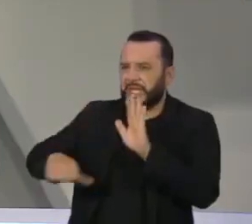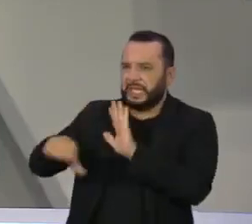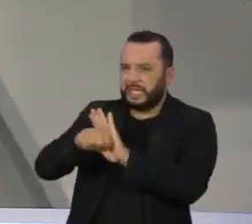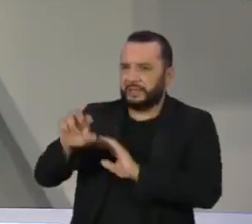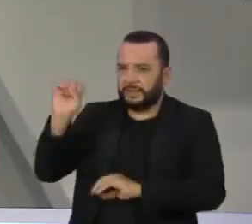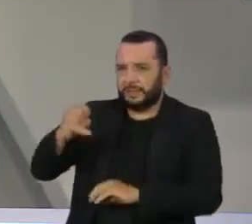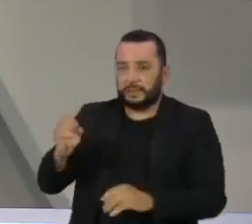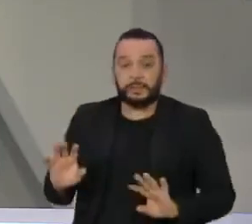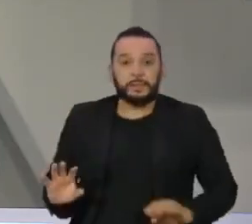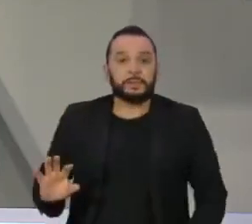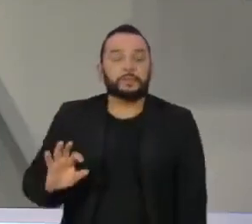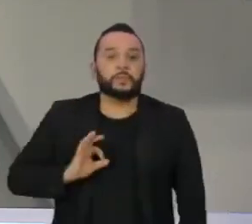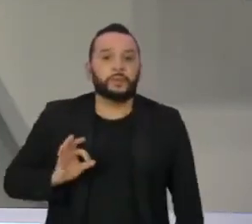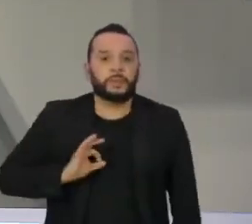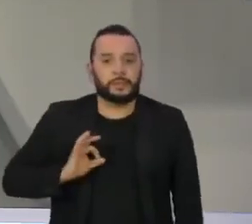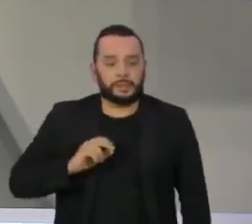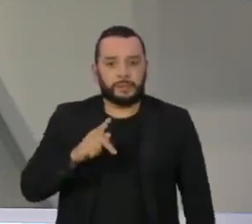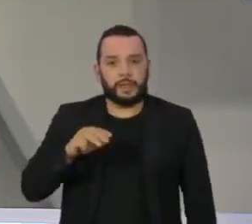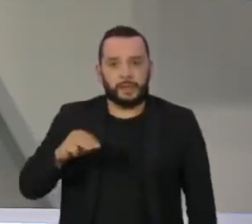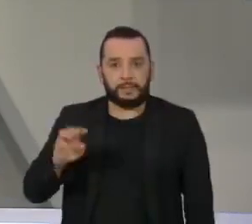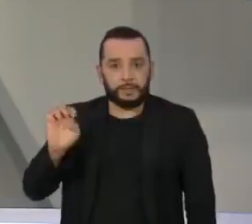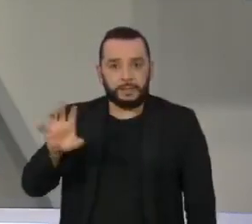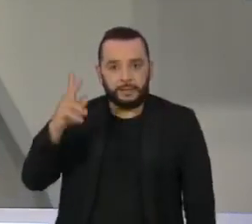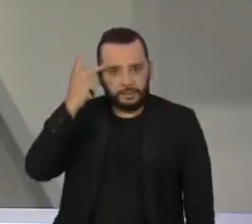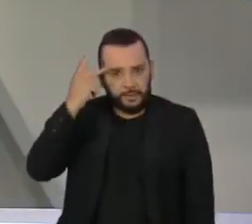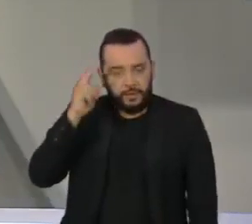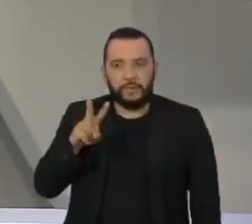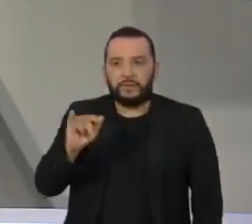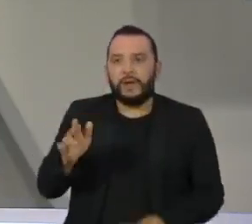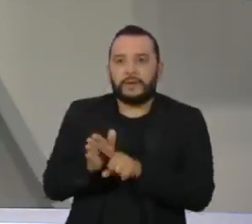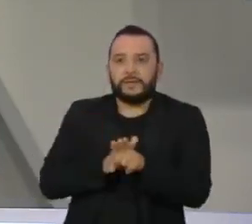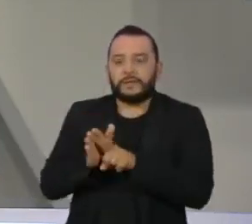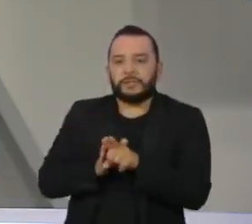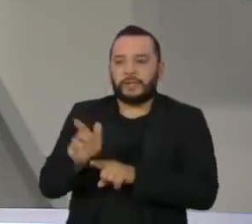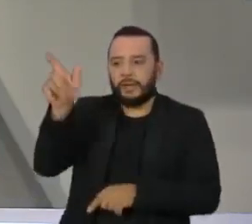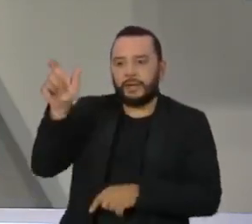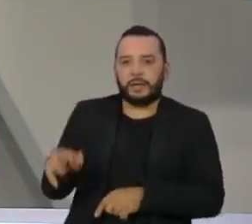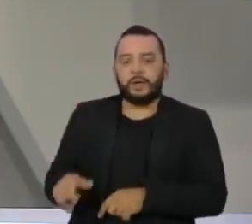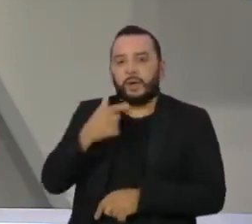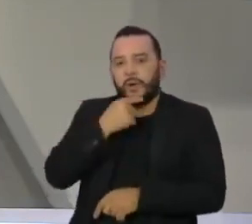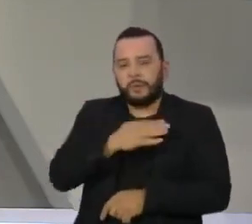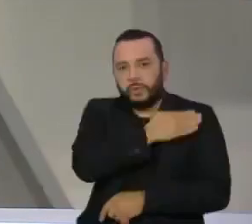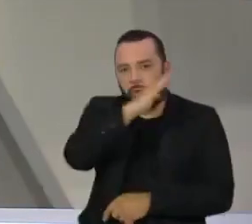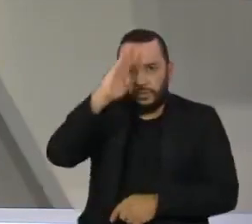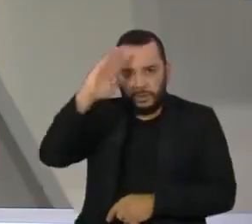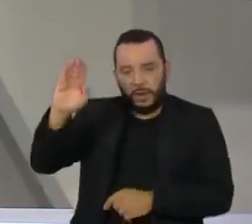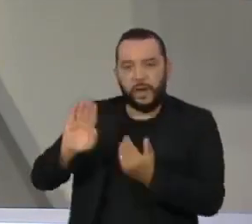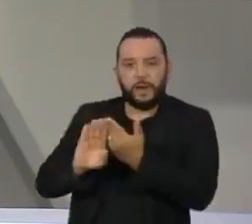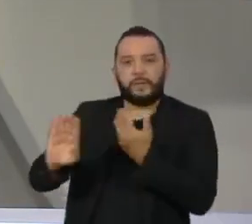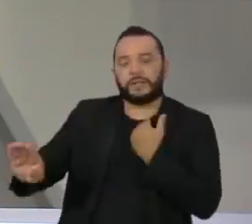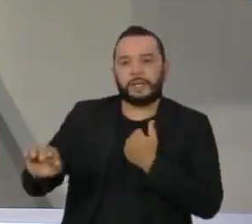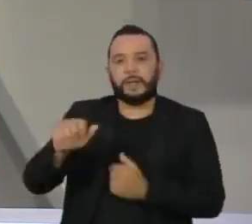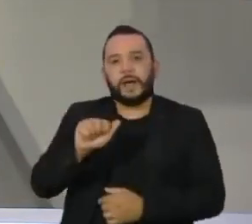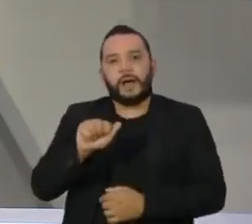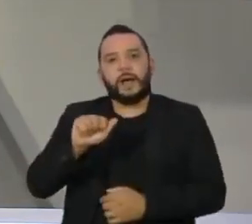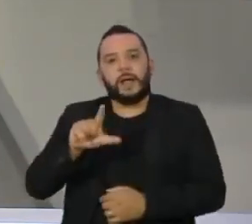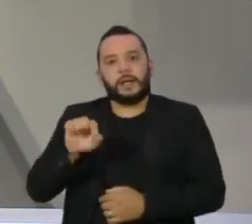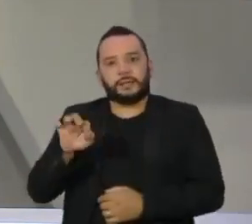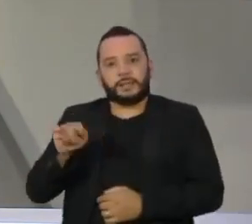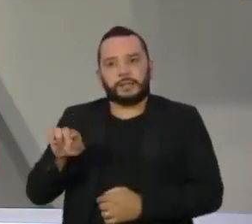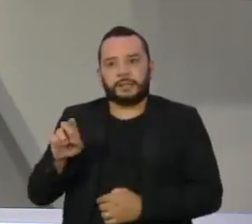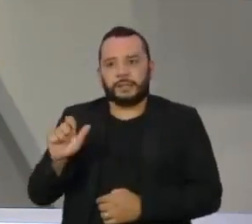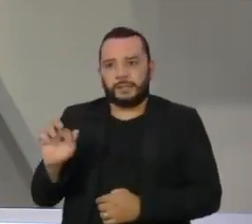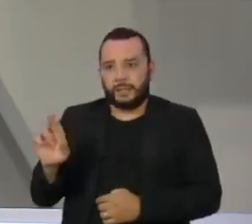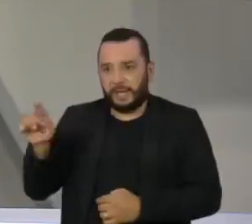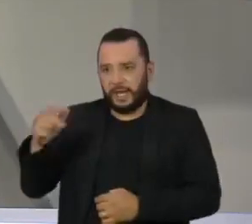o comando da Polícia Militar do Estado de São Paulo abriu um inquérito para apurar a conduta do coronel afastado Alexander Lacerda